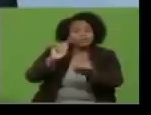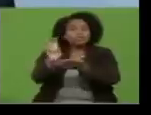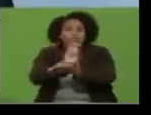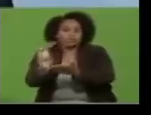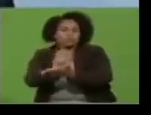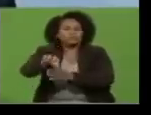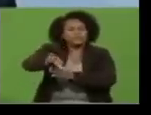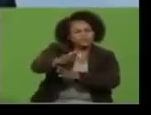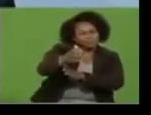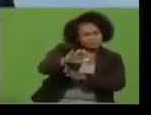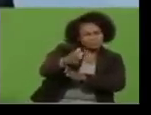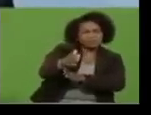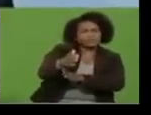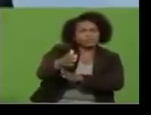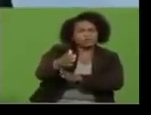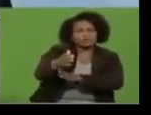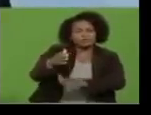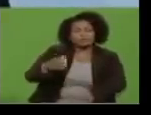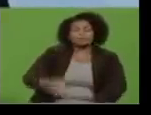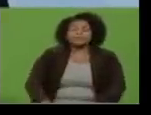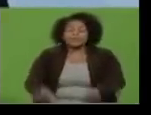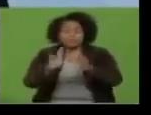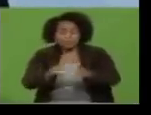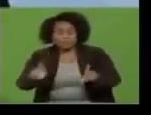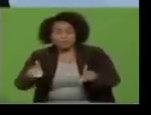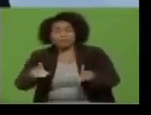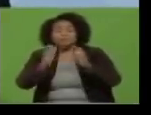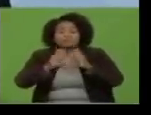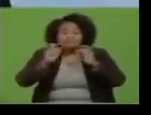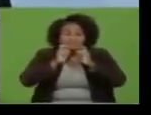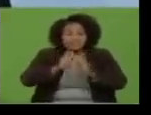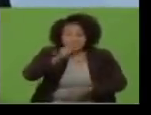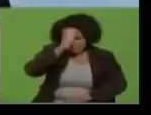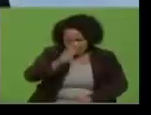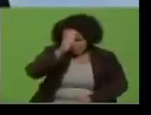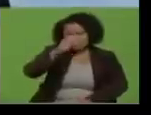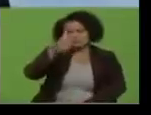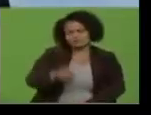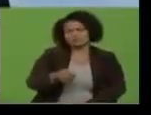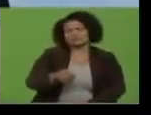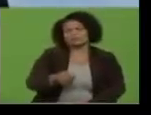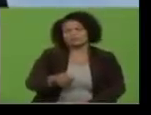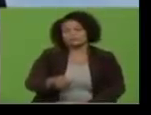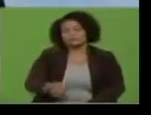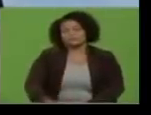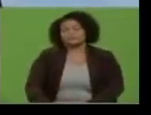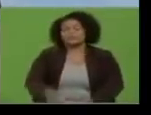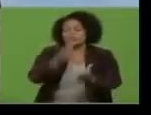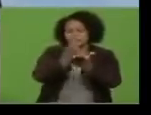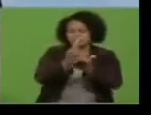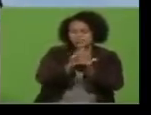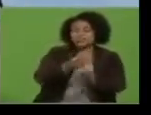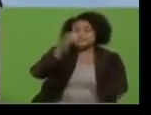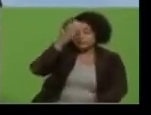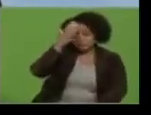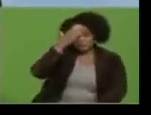em primeiro lugar, pelos próprios moçambicanos. Não tenhamos vergonha de saber o que fizemos